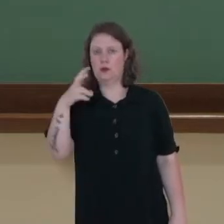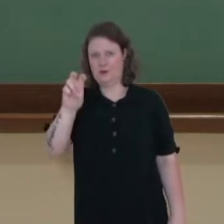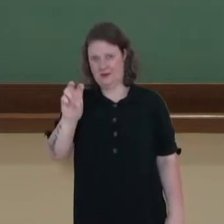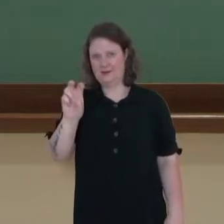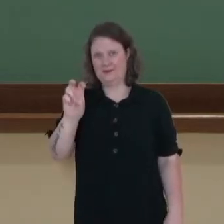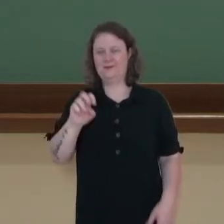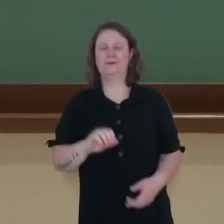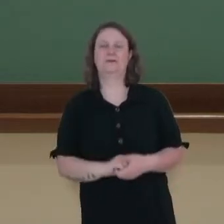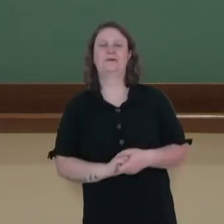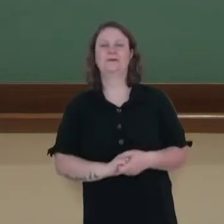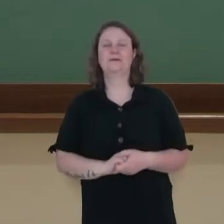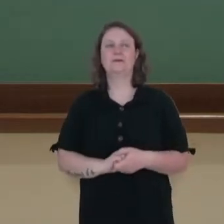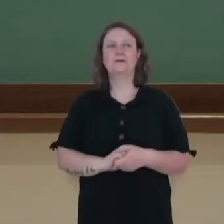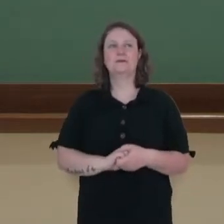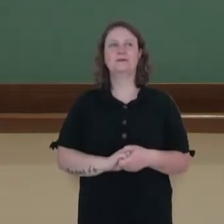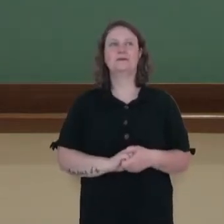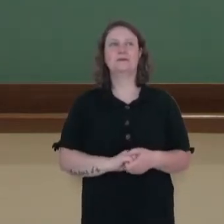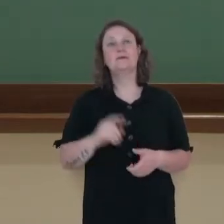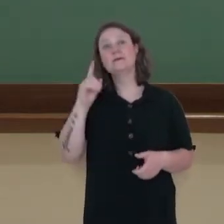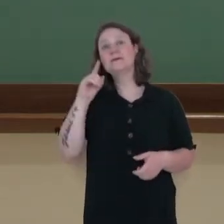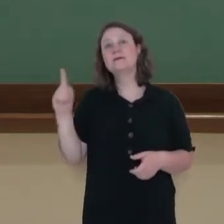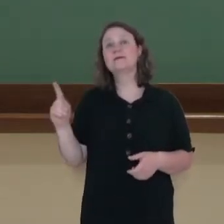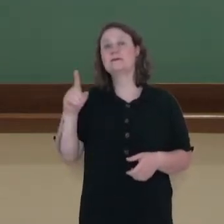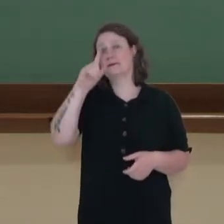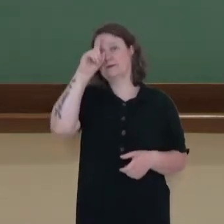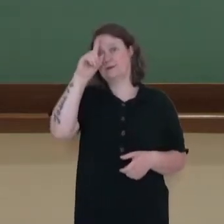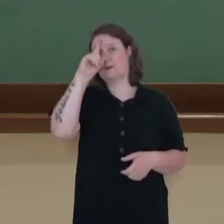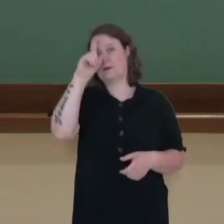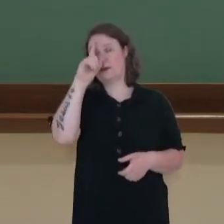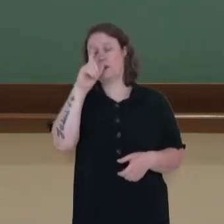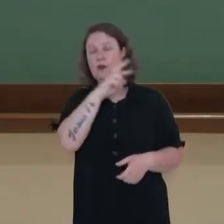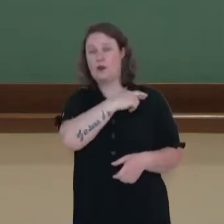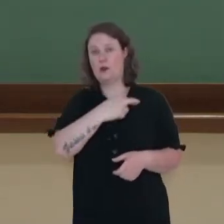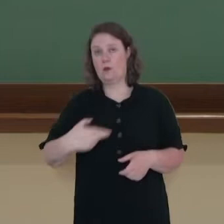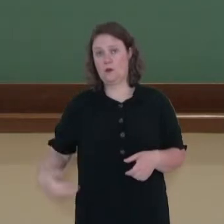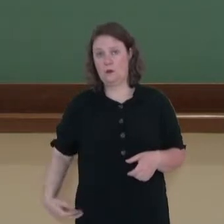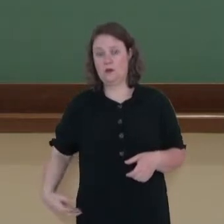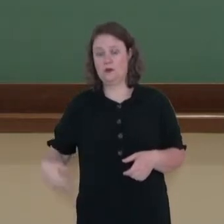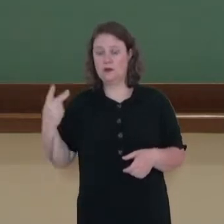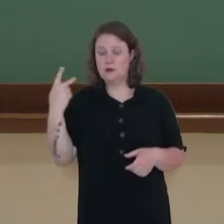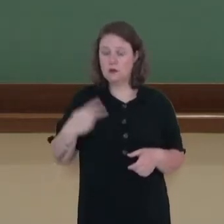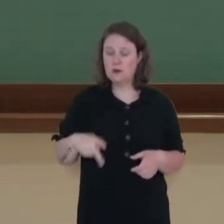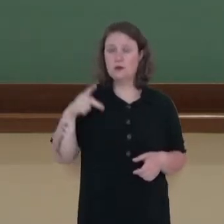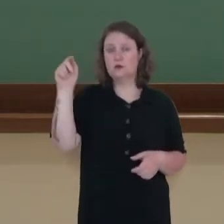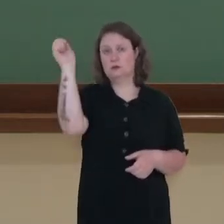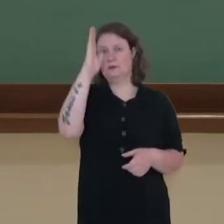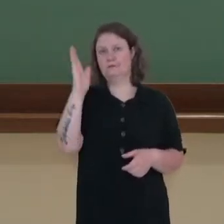1845, beleza? E olha só, as ideias republicanas aqui no Brasil, elas se